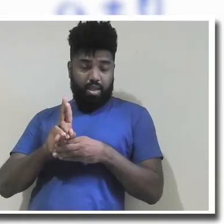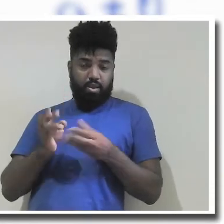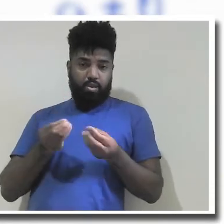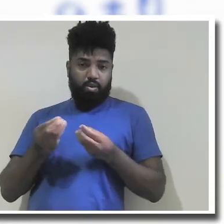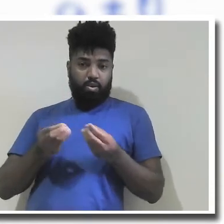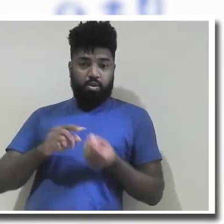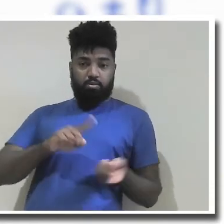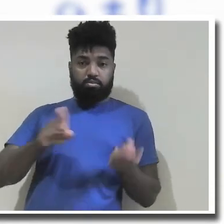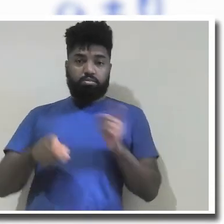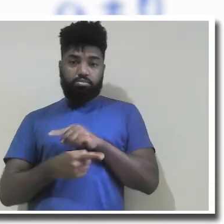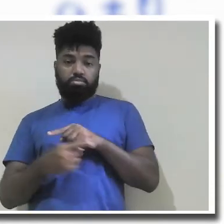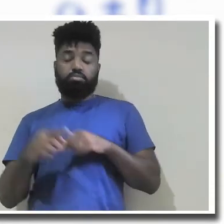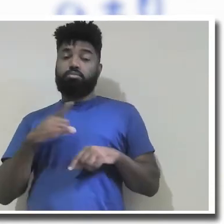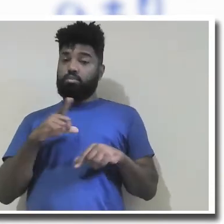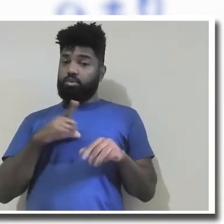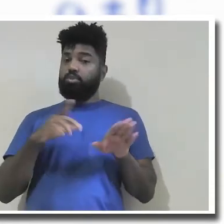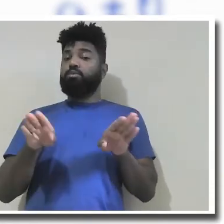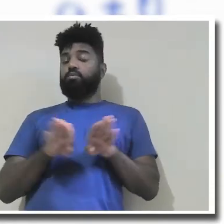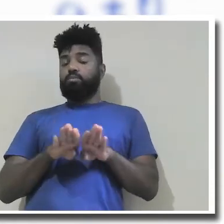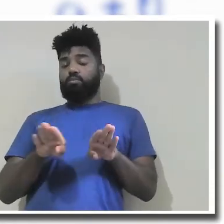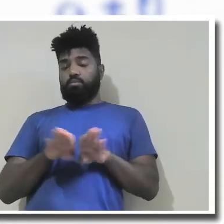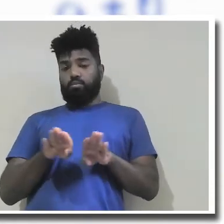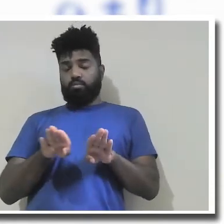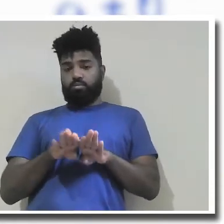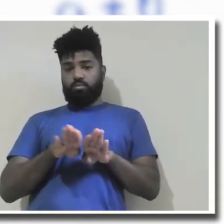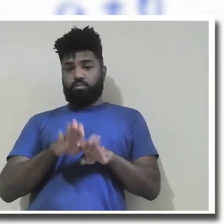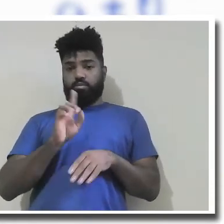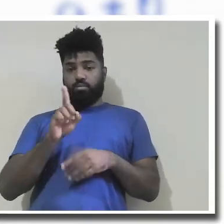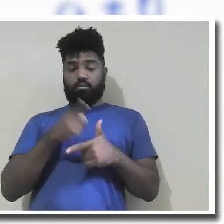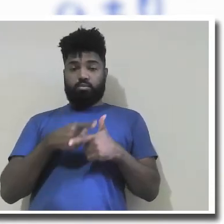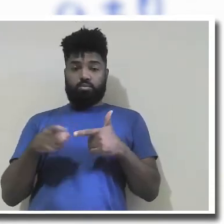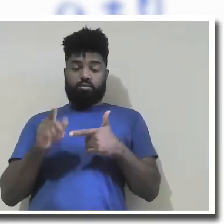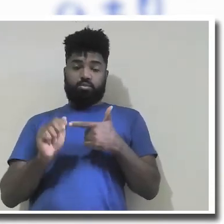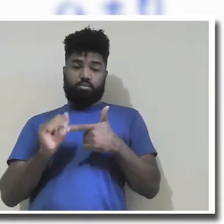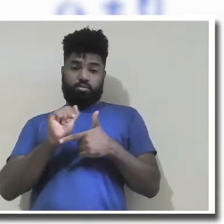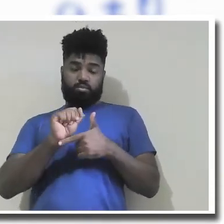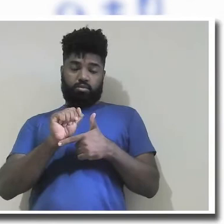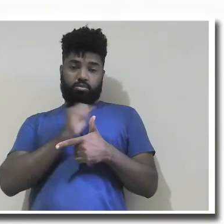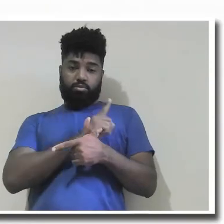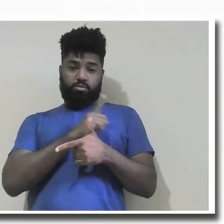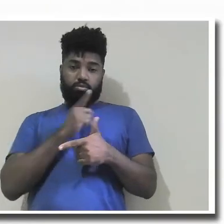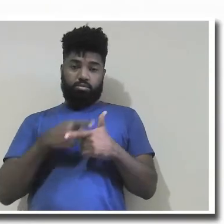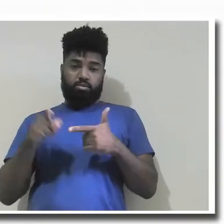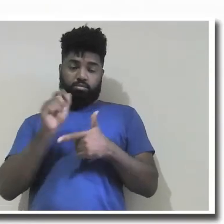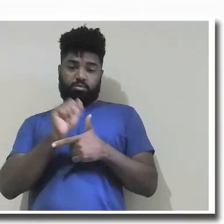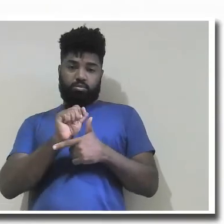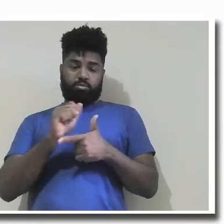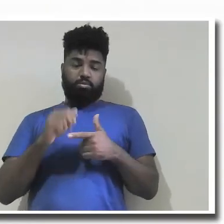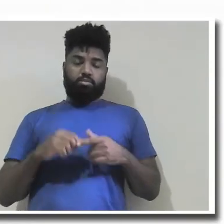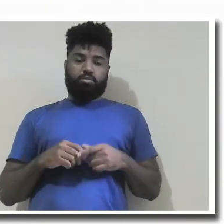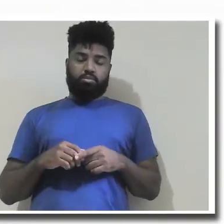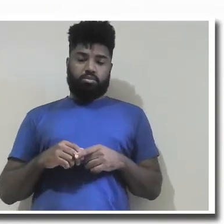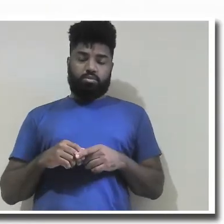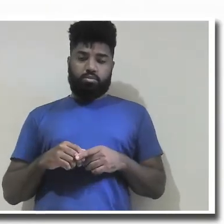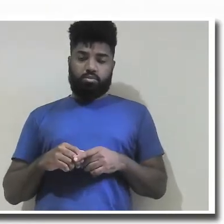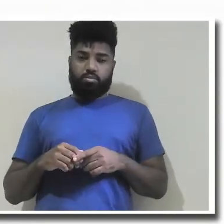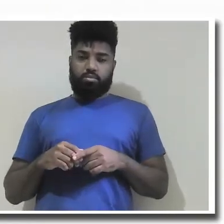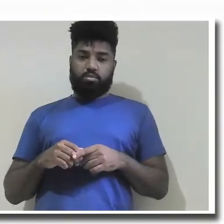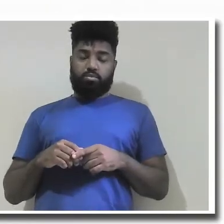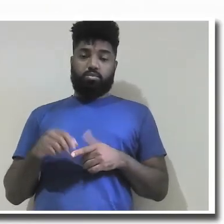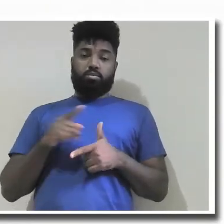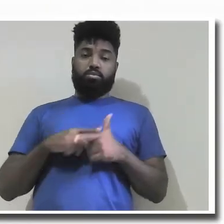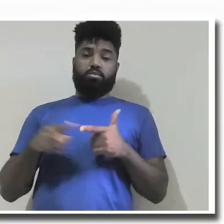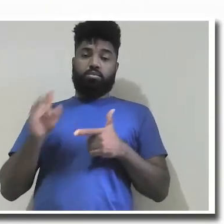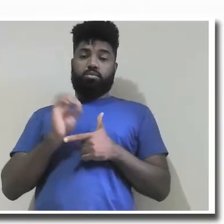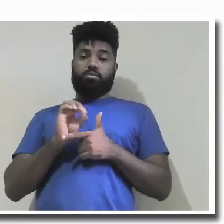um inverso, que é exatamente 1 dividido por A. Mas o que acontece na divisão por zero? Para